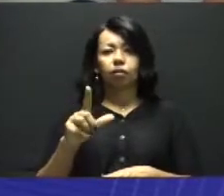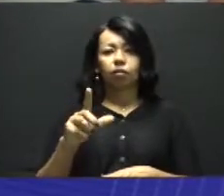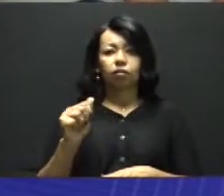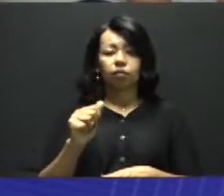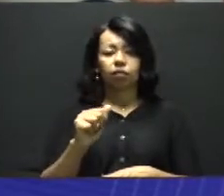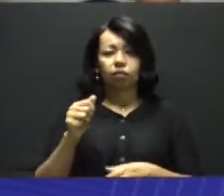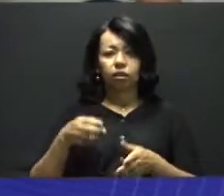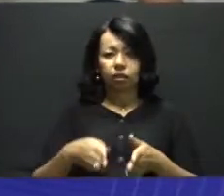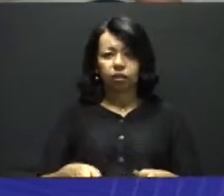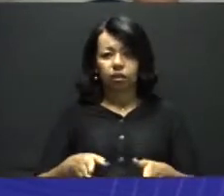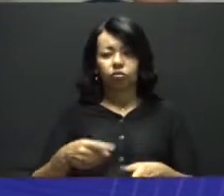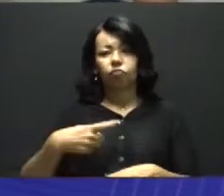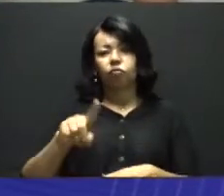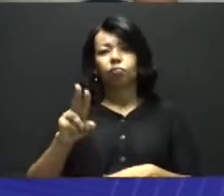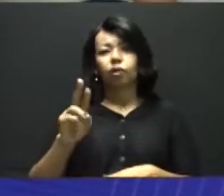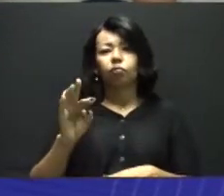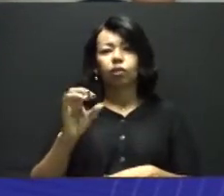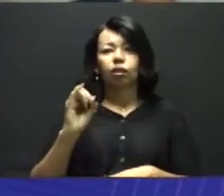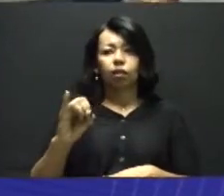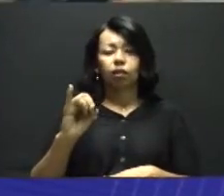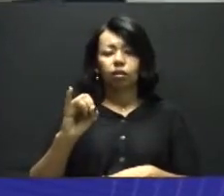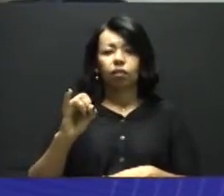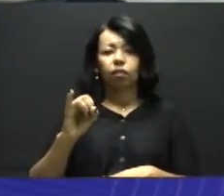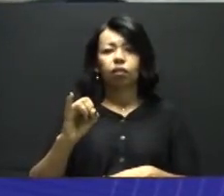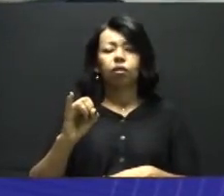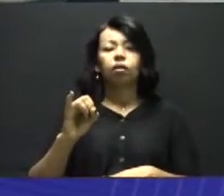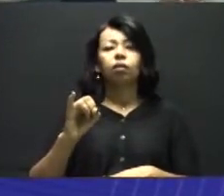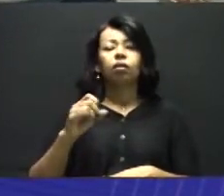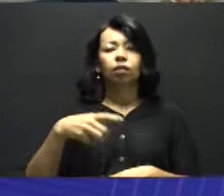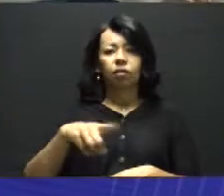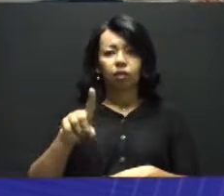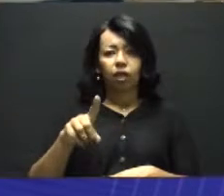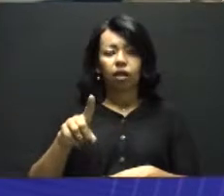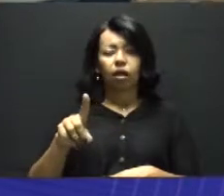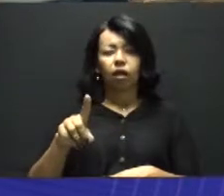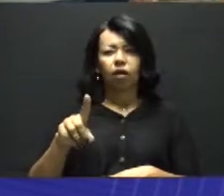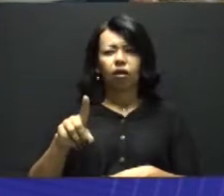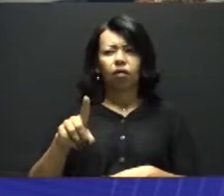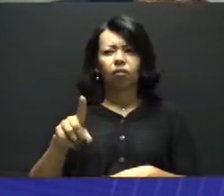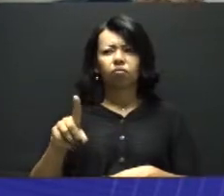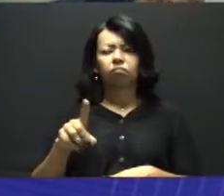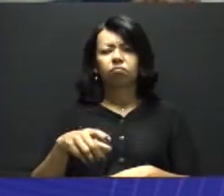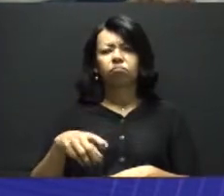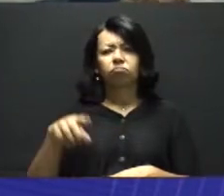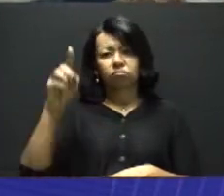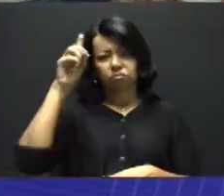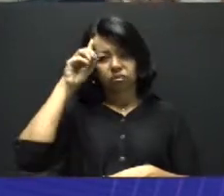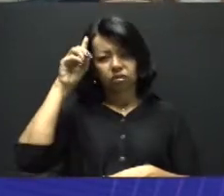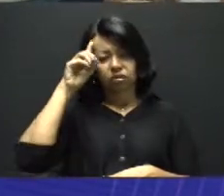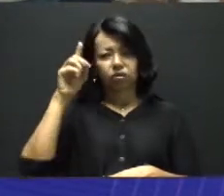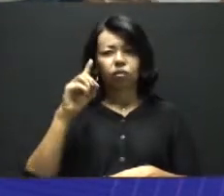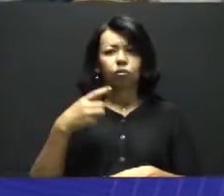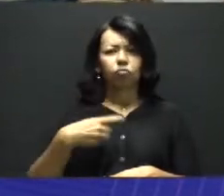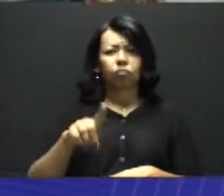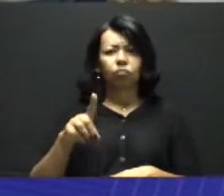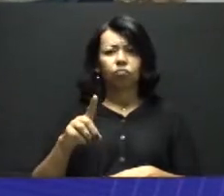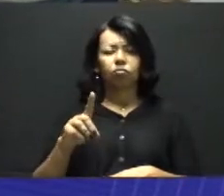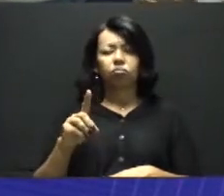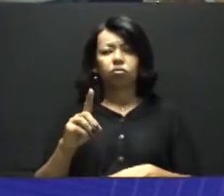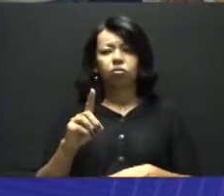neonatal onde permaneceu por 19 dias entubada tendo diversas intercorrências